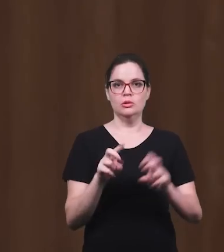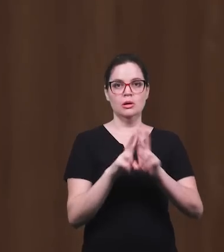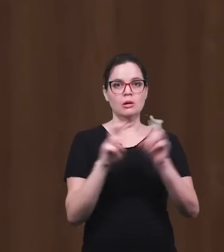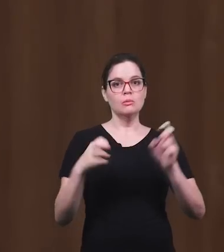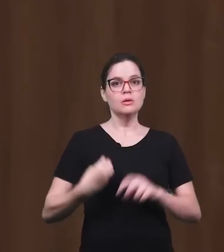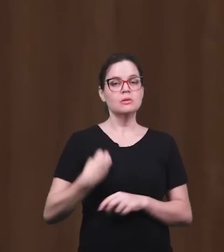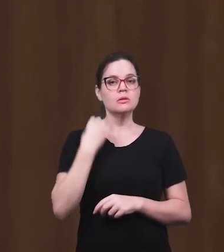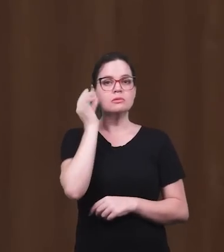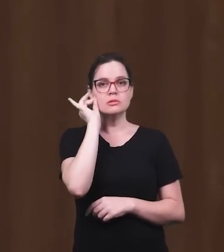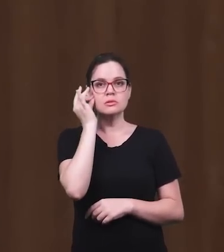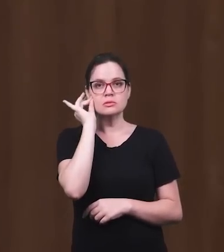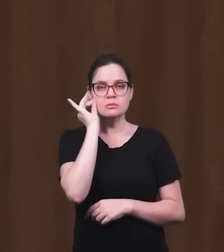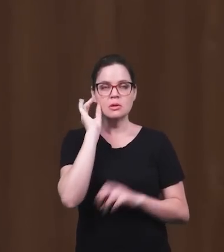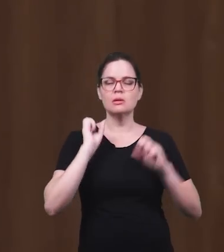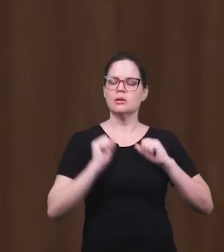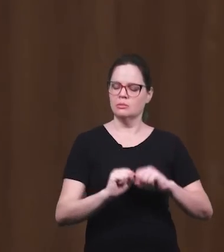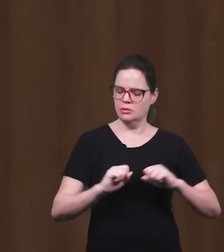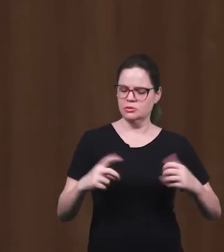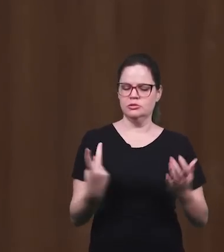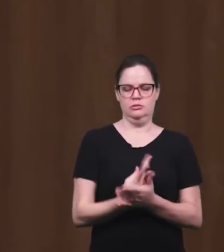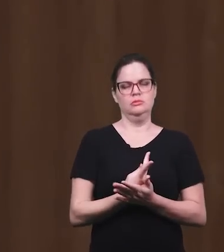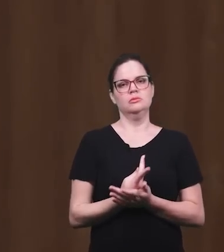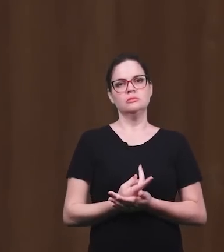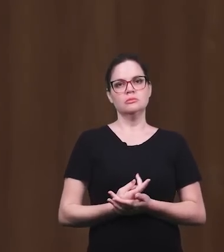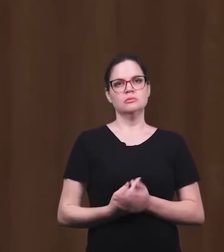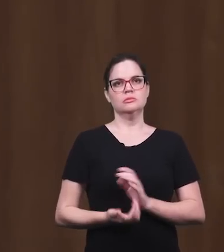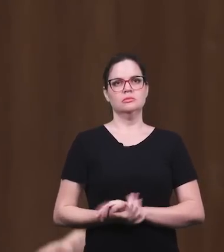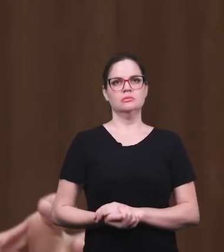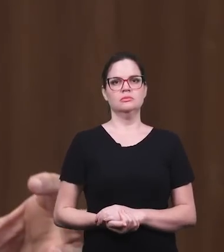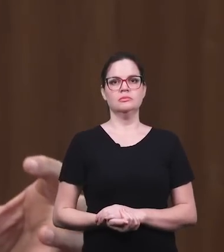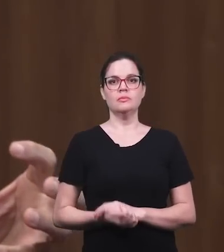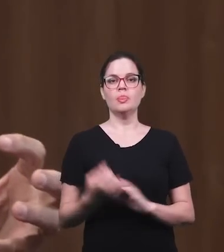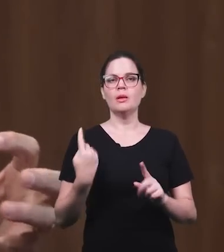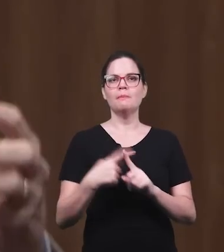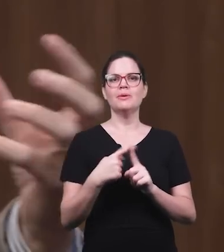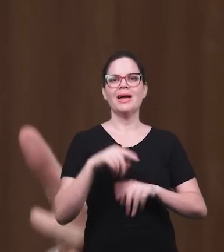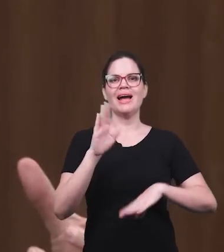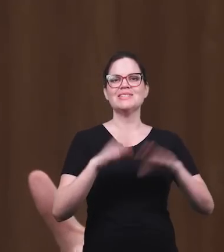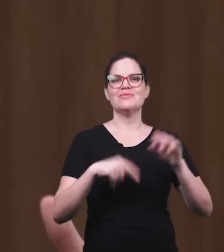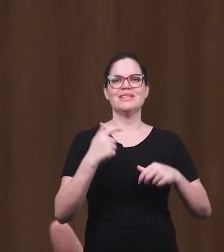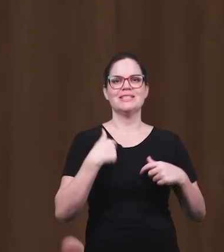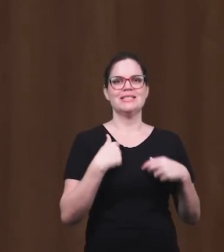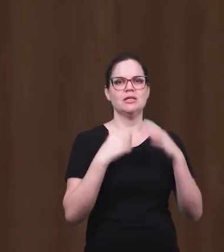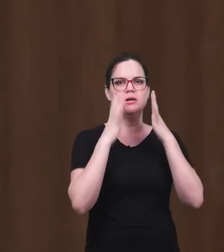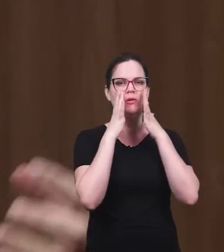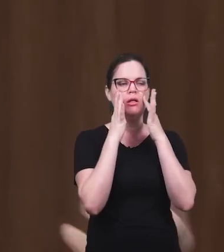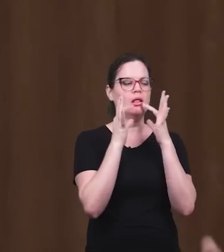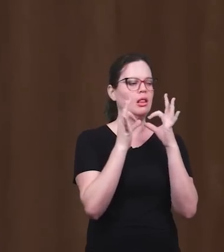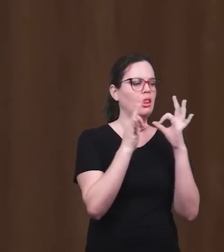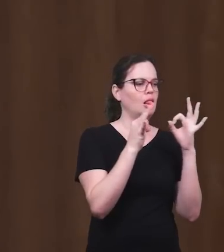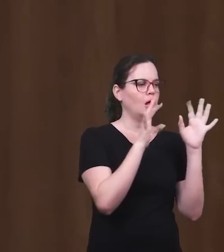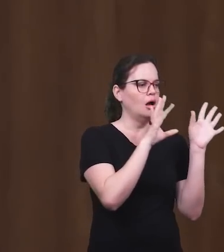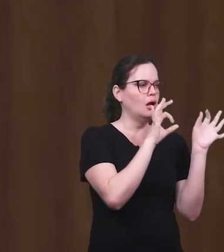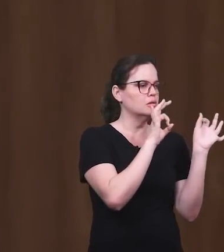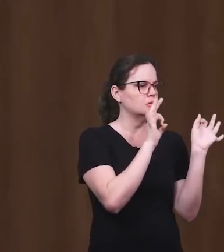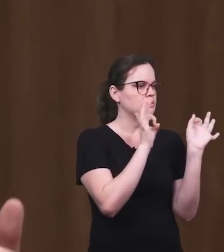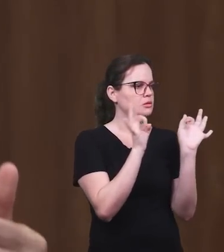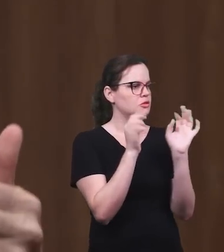uma questão espiritual que pode entrar por muitas vezes. Por coisas que ouviu, coisas que